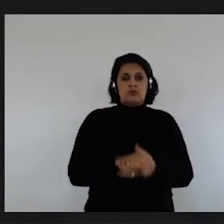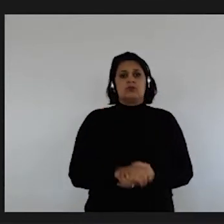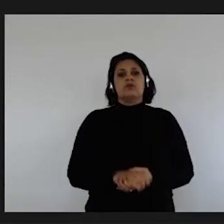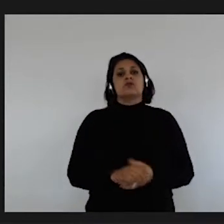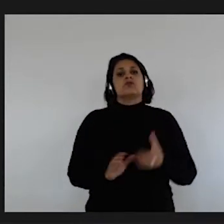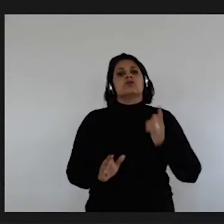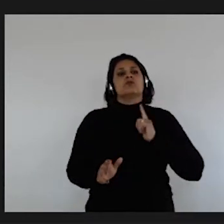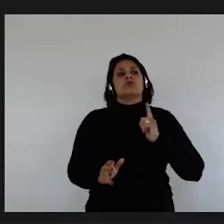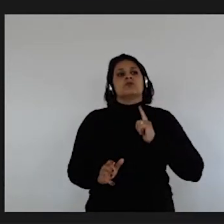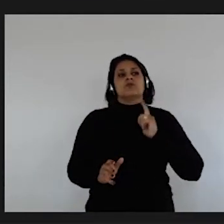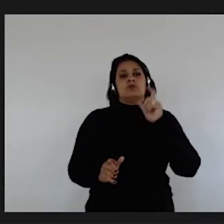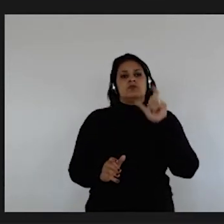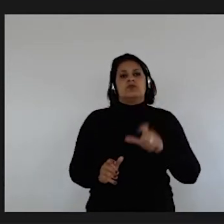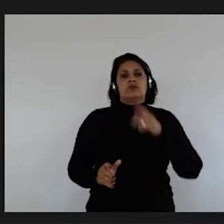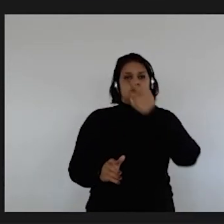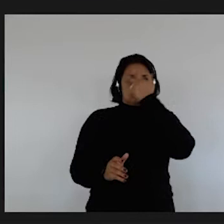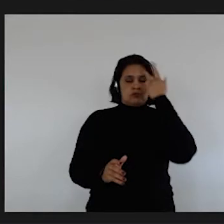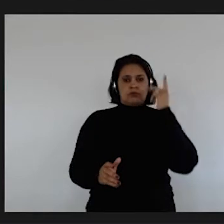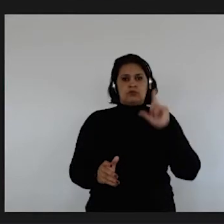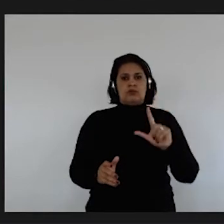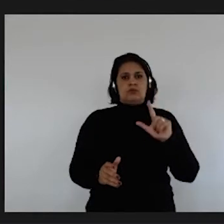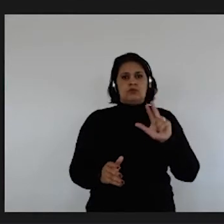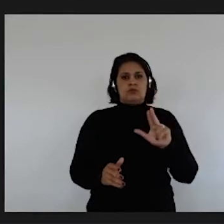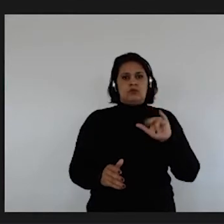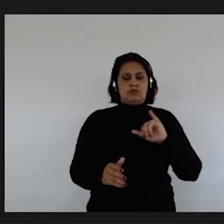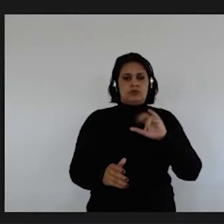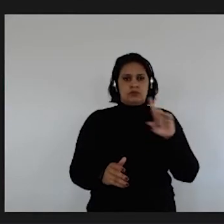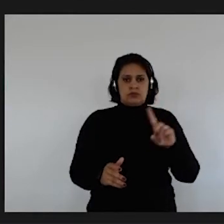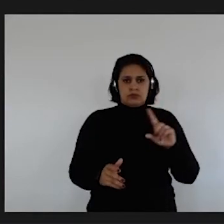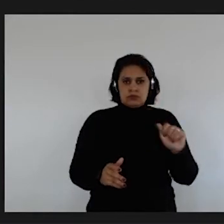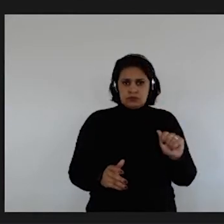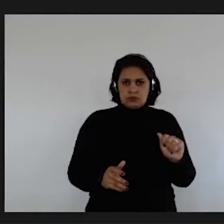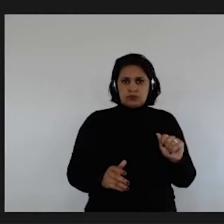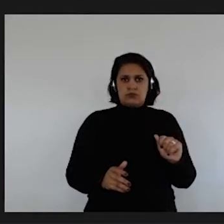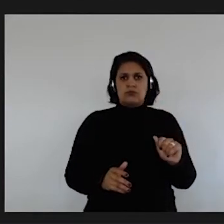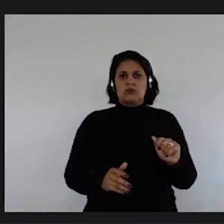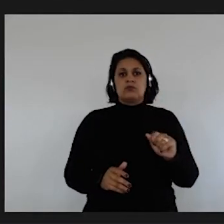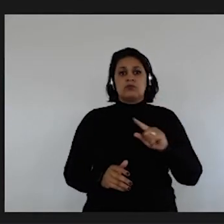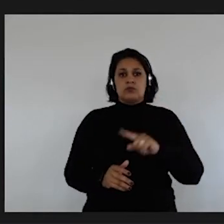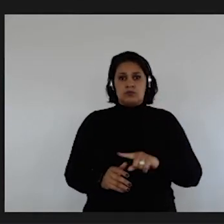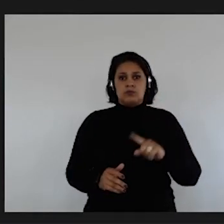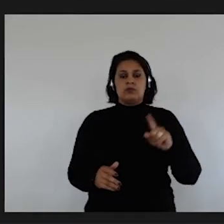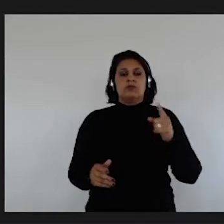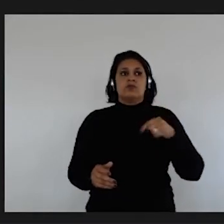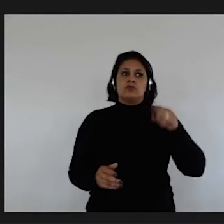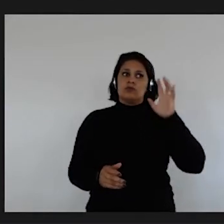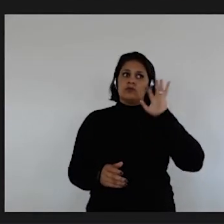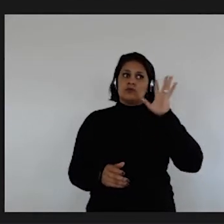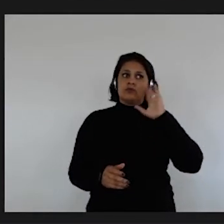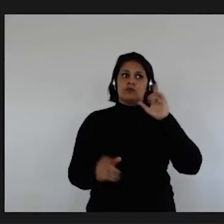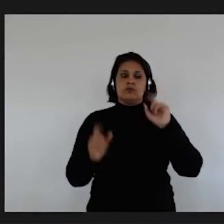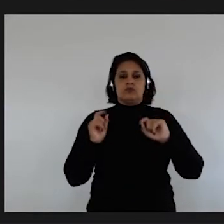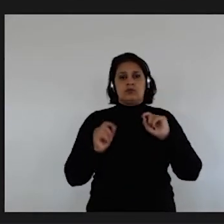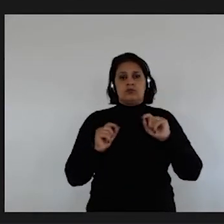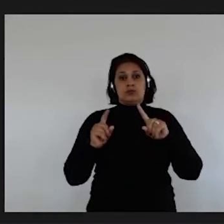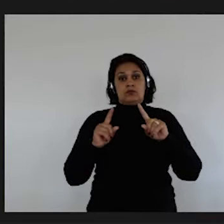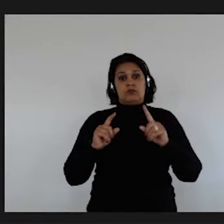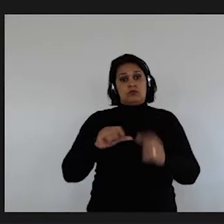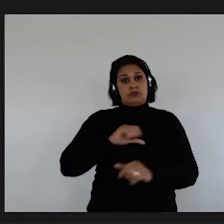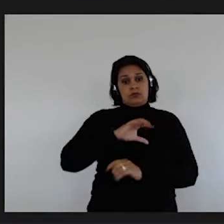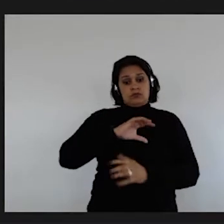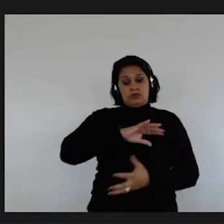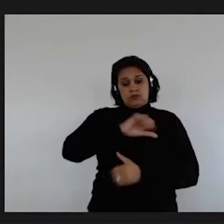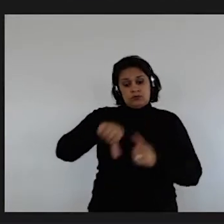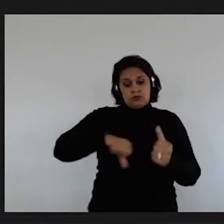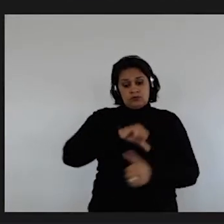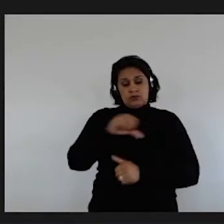palavras proféticas do Luiz Antônio Paniz e do Lei Bittencourt Araújo, de saudosa memória, pode-se entender que a revolução da agricultura que se pratica nos